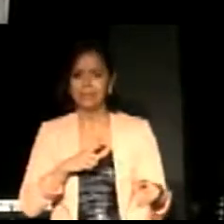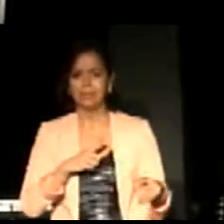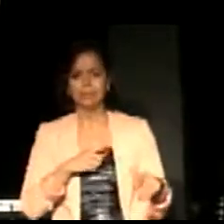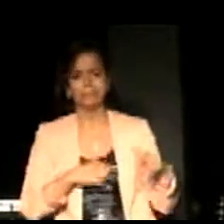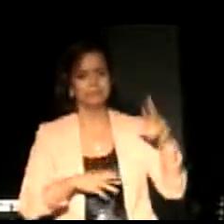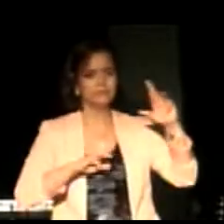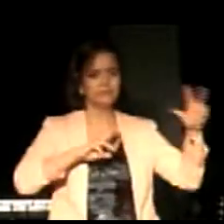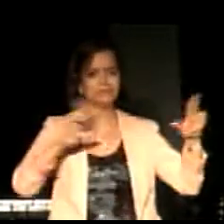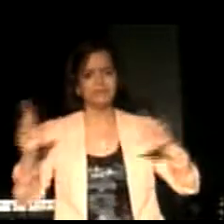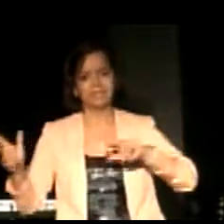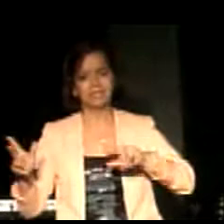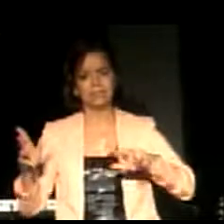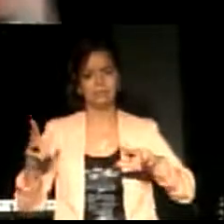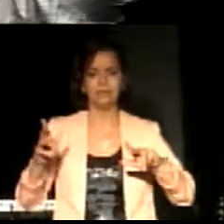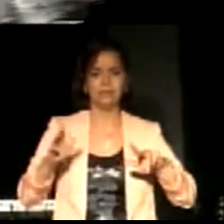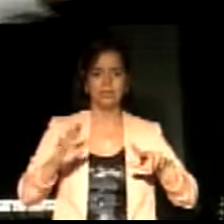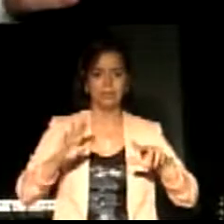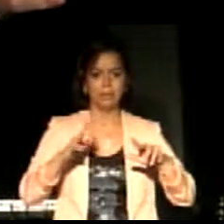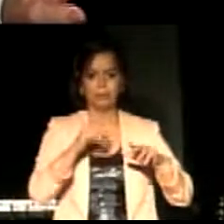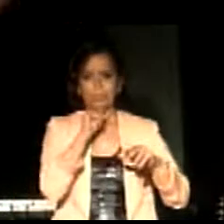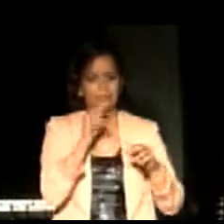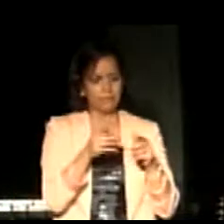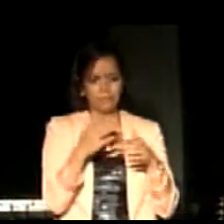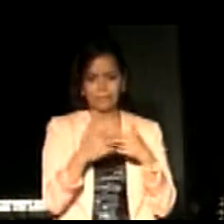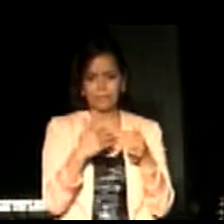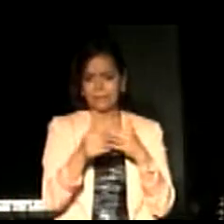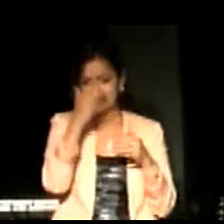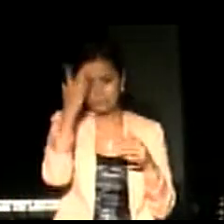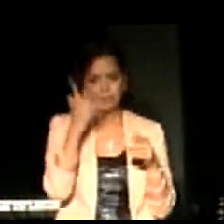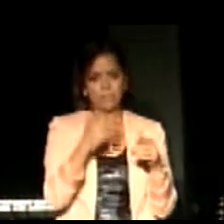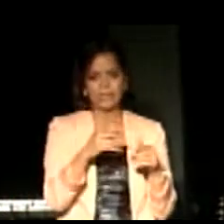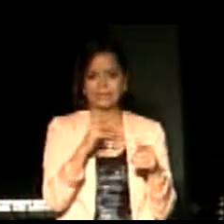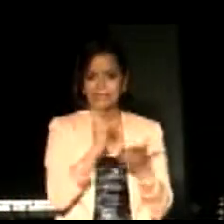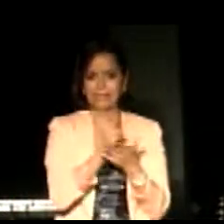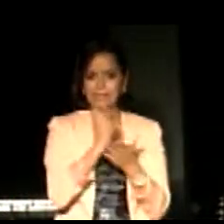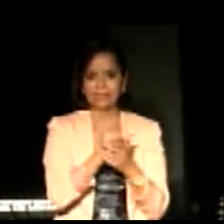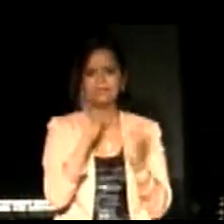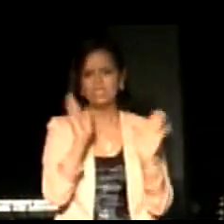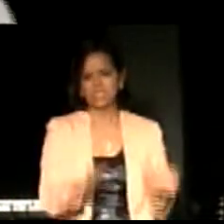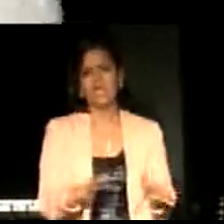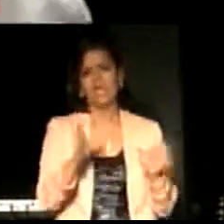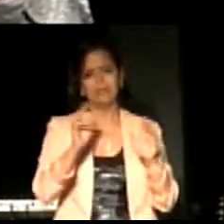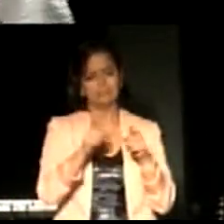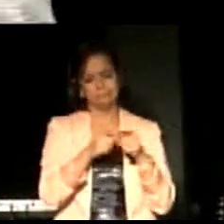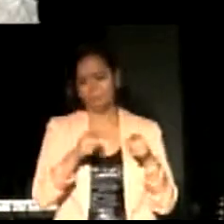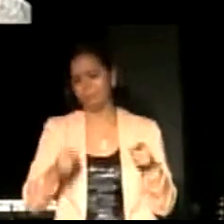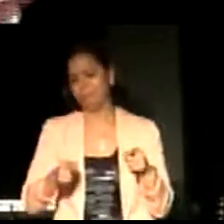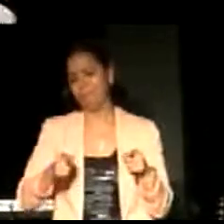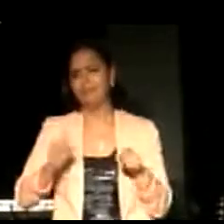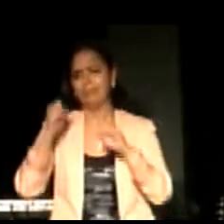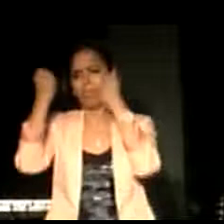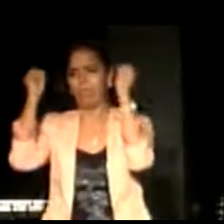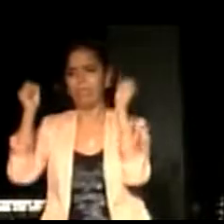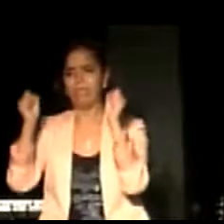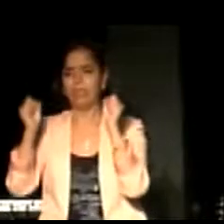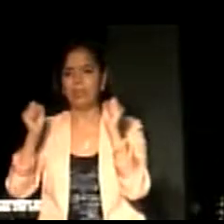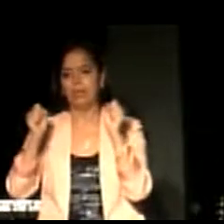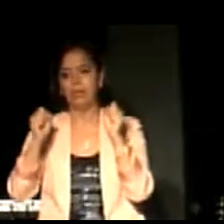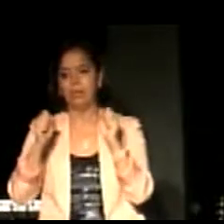certo temperamento explosivo. Em algum momento isso vai acontecer. Agora, é claro que em